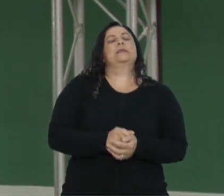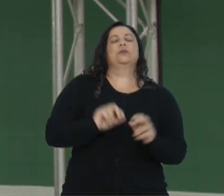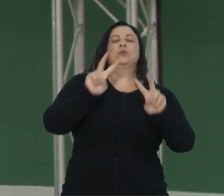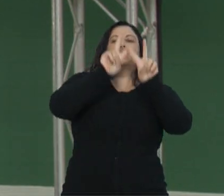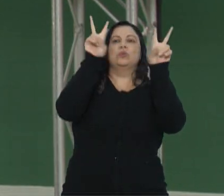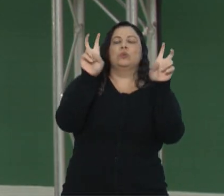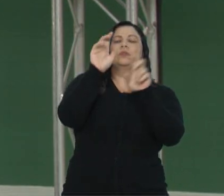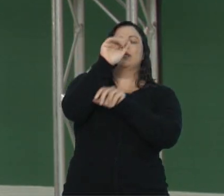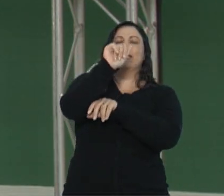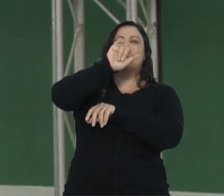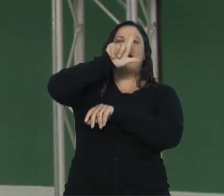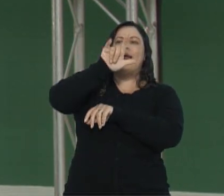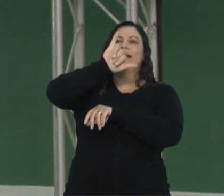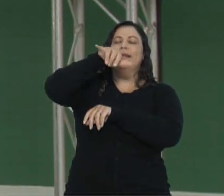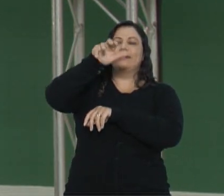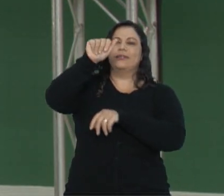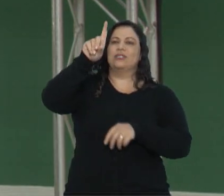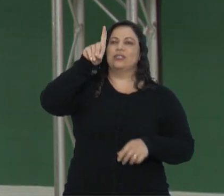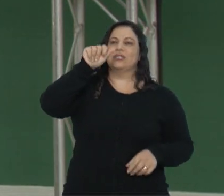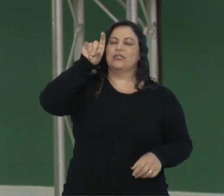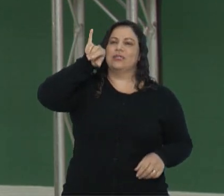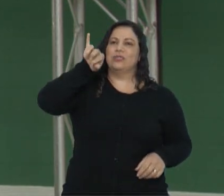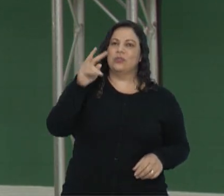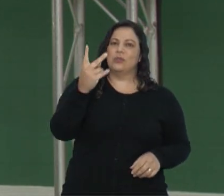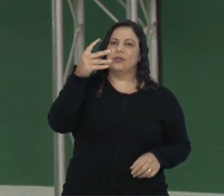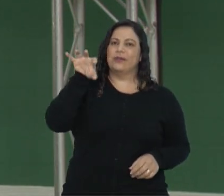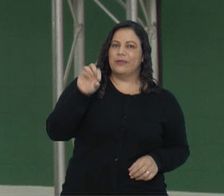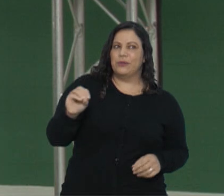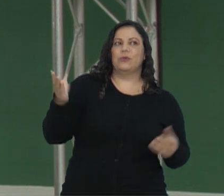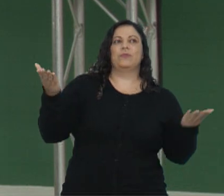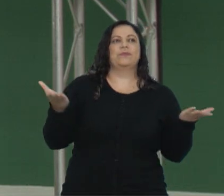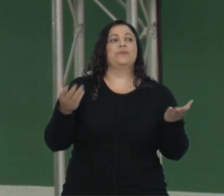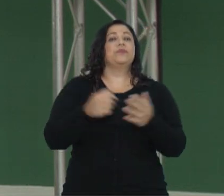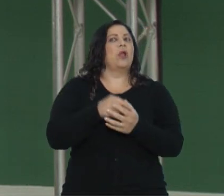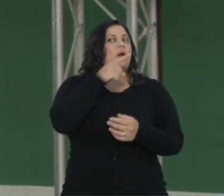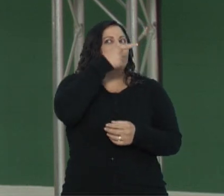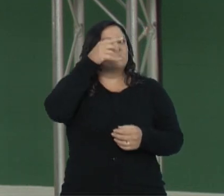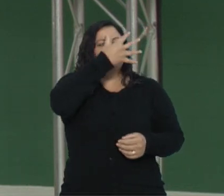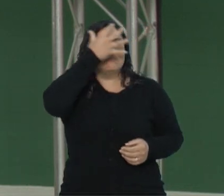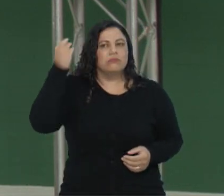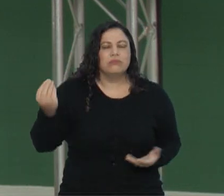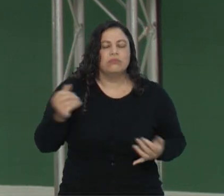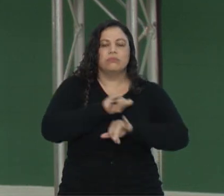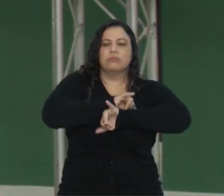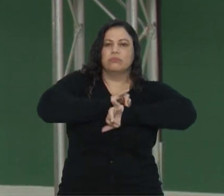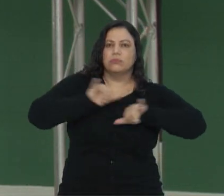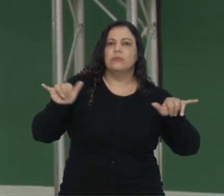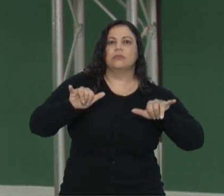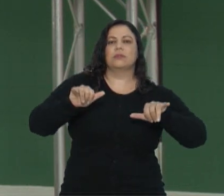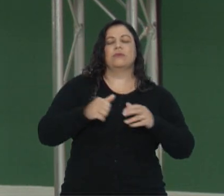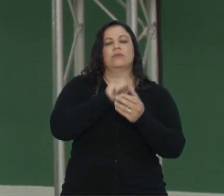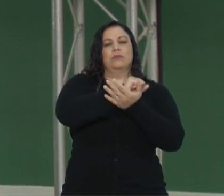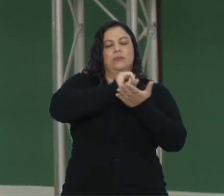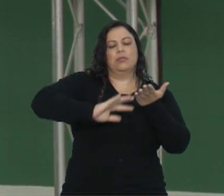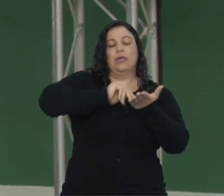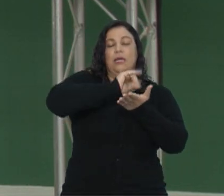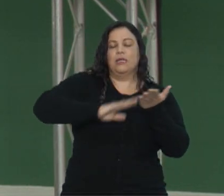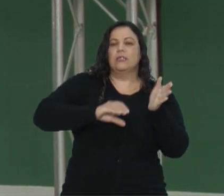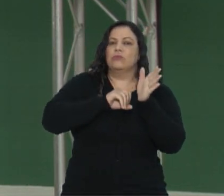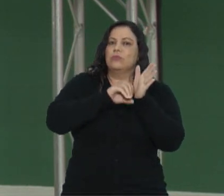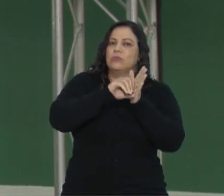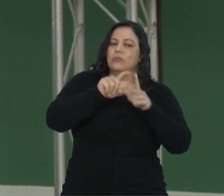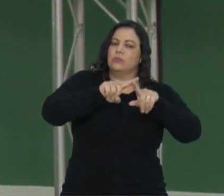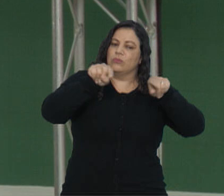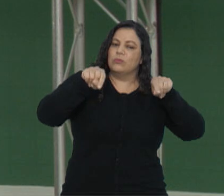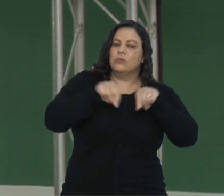tá? Objetivos da aula de hoje, tá? Não esqueçam ainda de fazer as atividades, clicar no Classroom